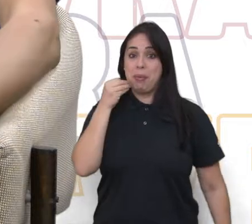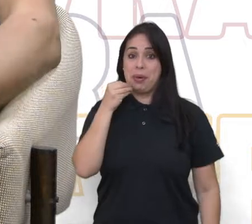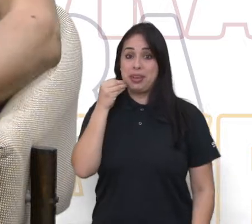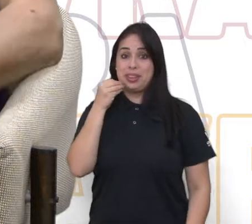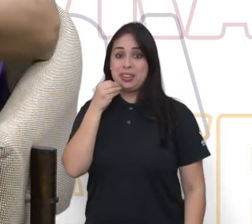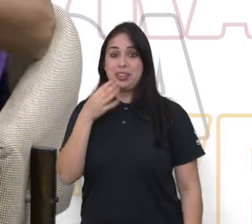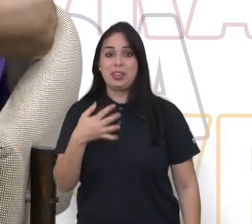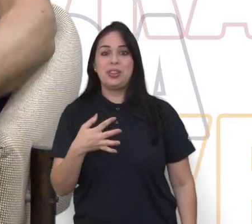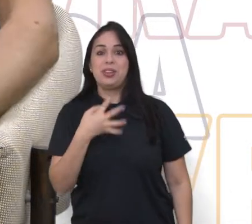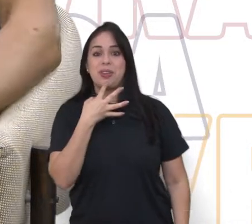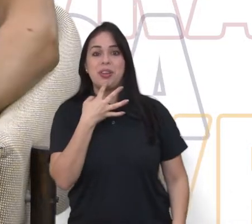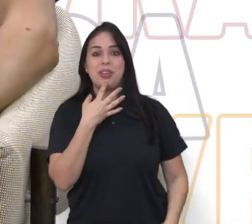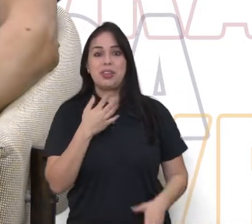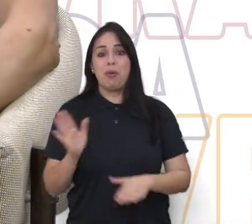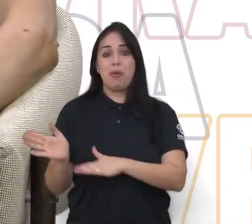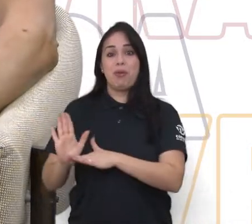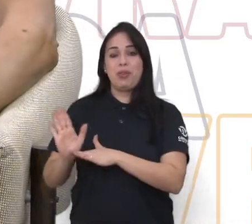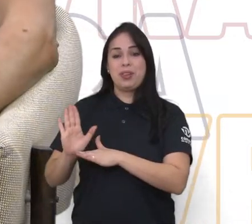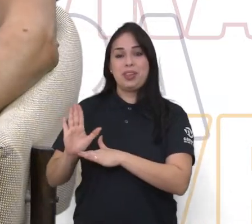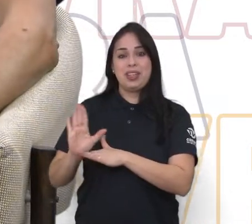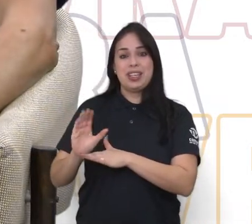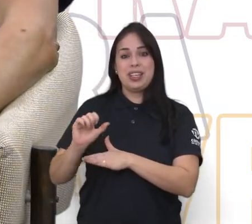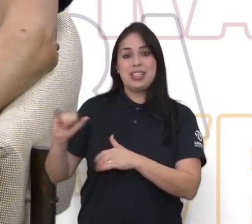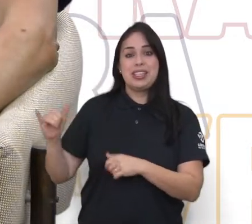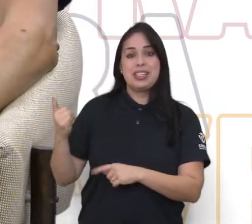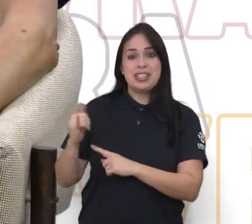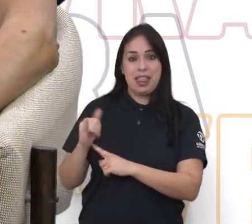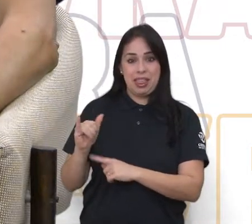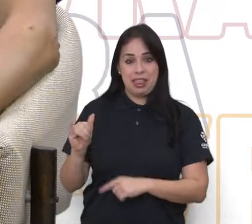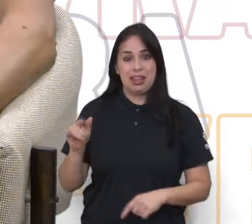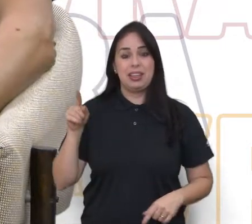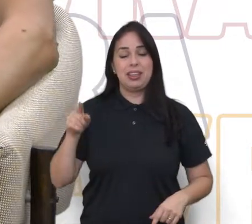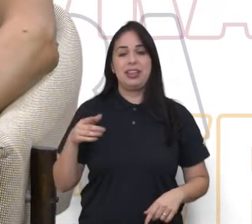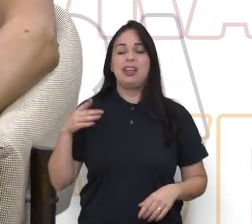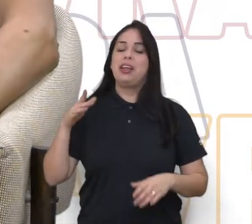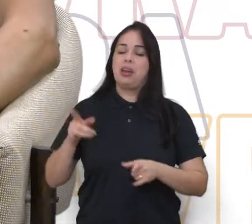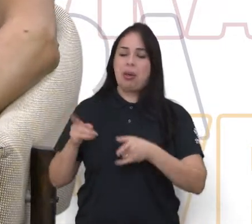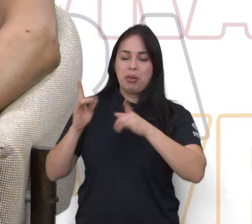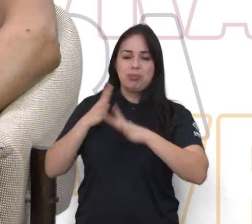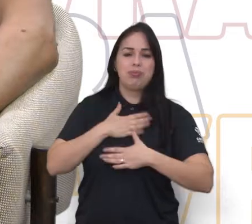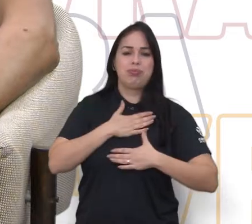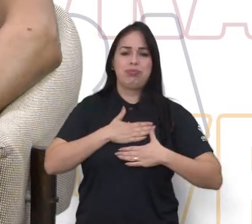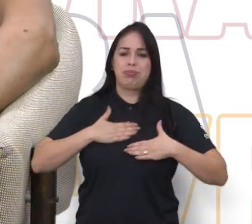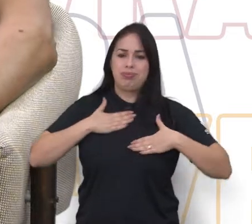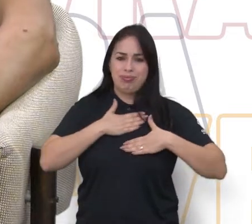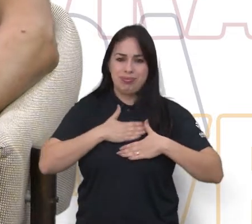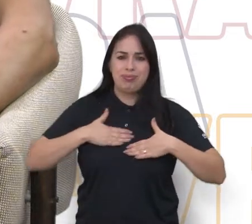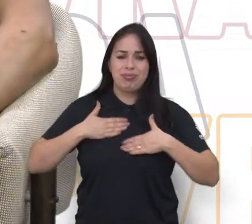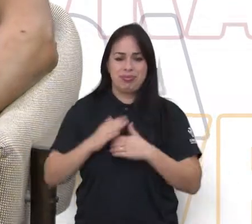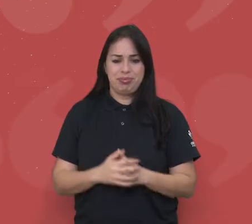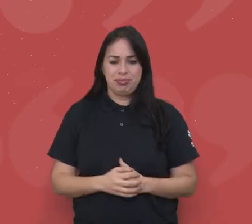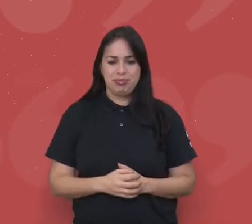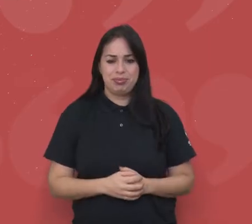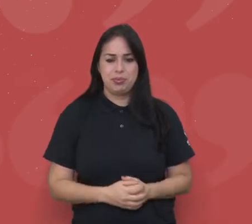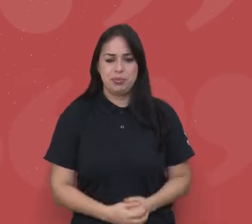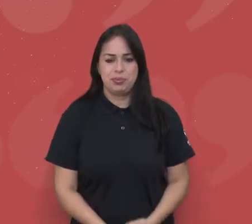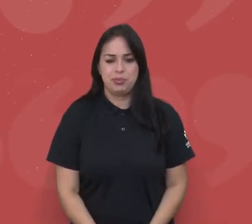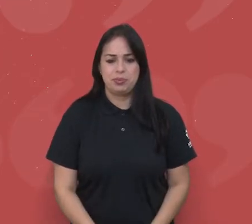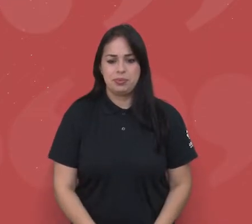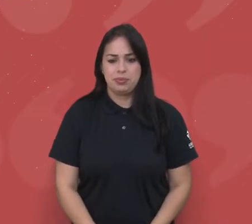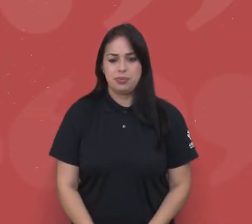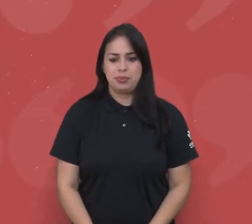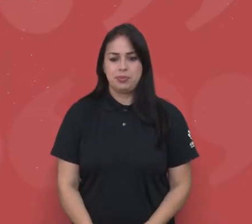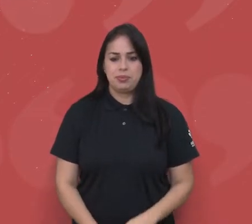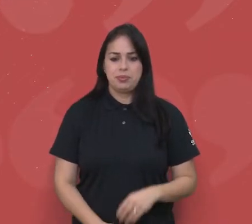por exemplo, o Cine Santana, que é um prédio que eu tenho todo um carinho especial aqui na cidade. De